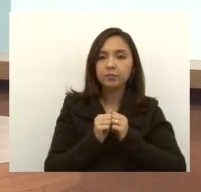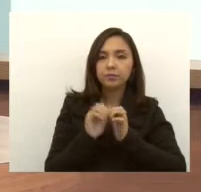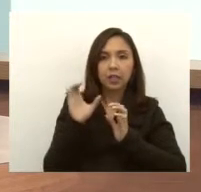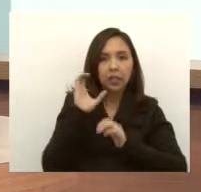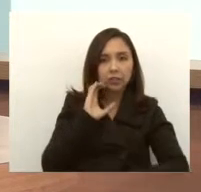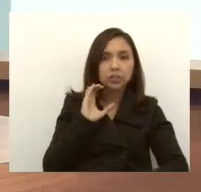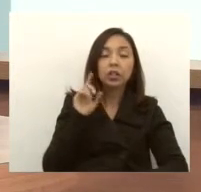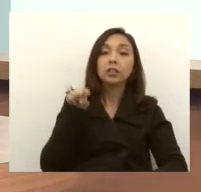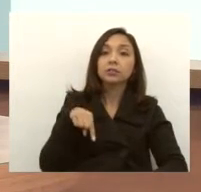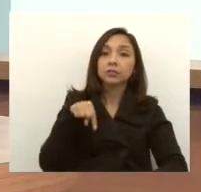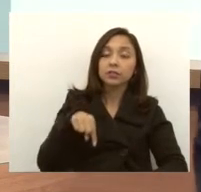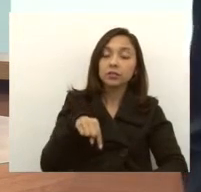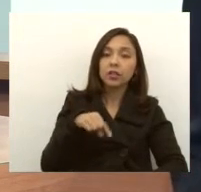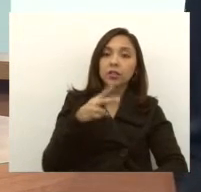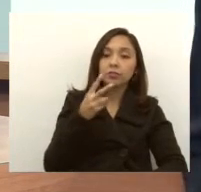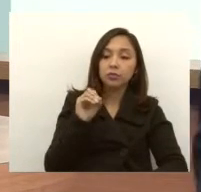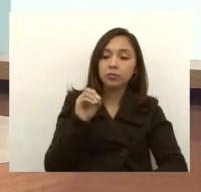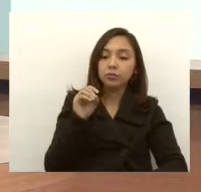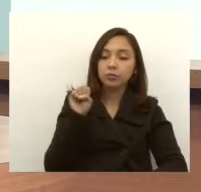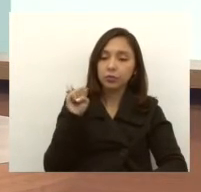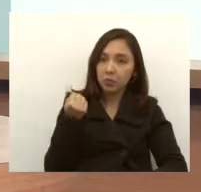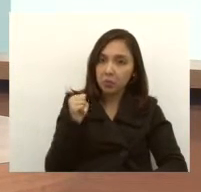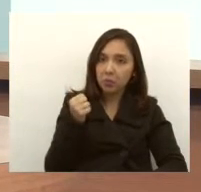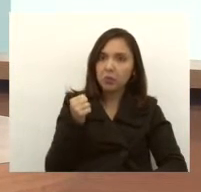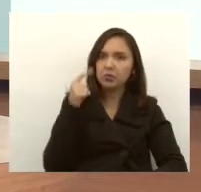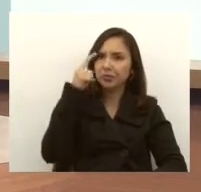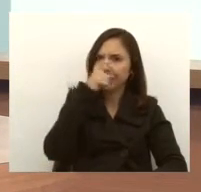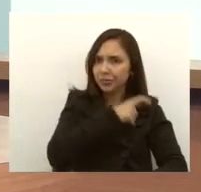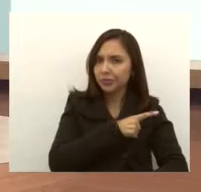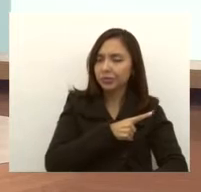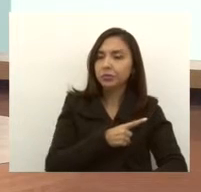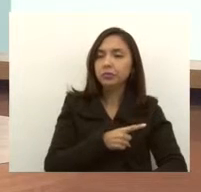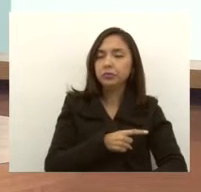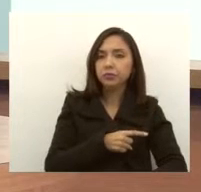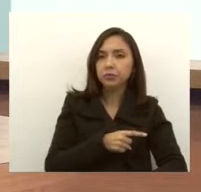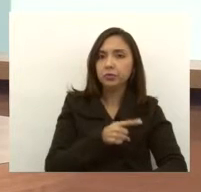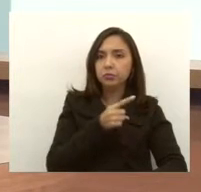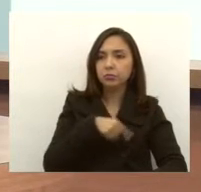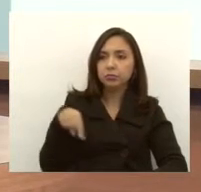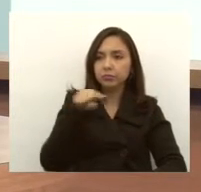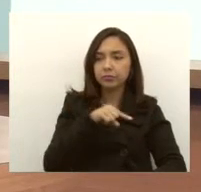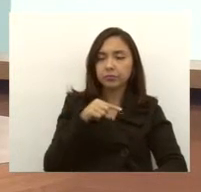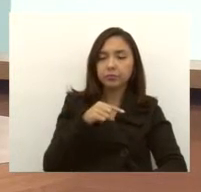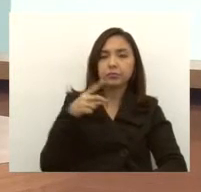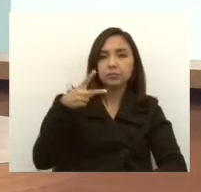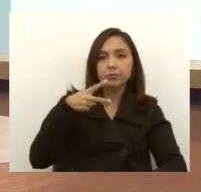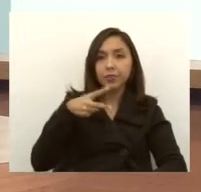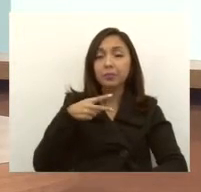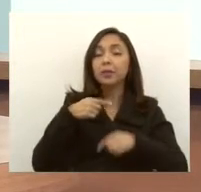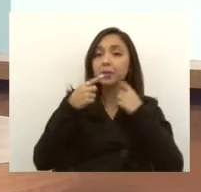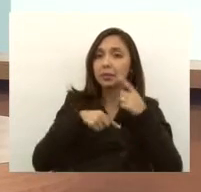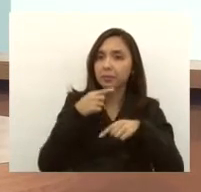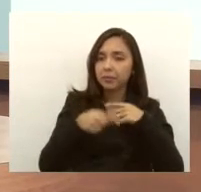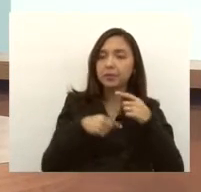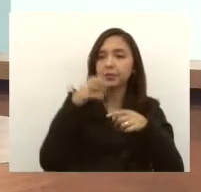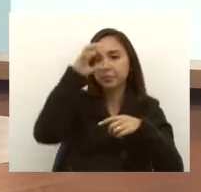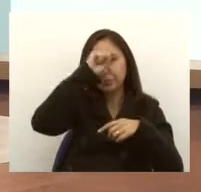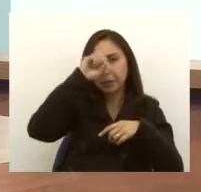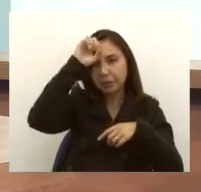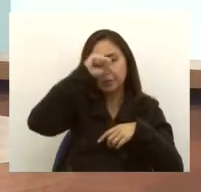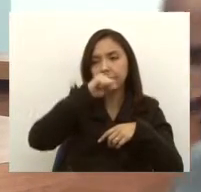2008, disputamos um pleito muito difícil, ficamos na suplência. Foi um grande